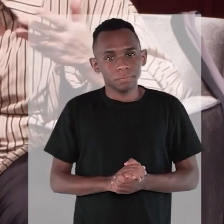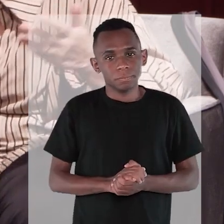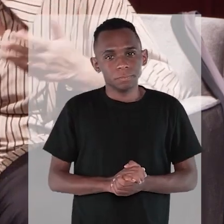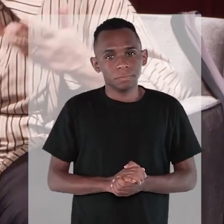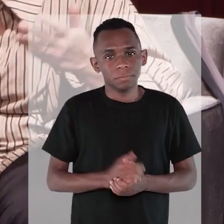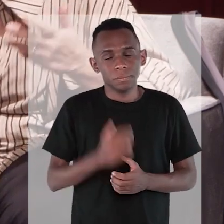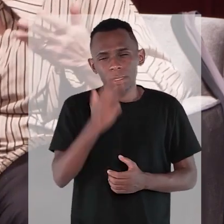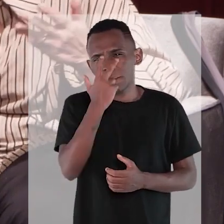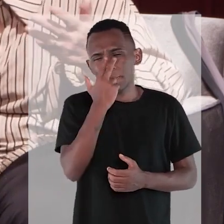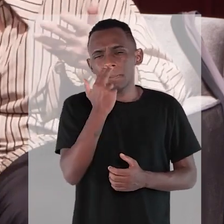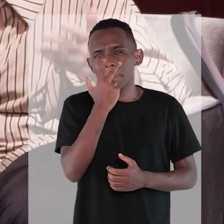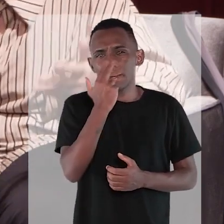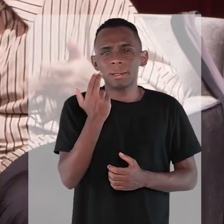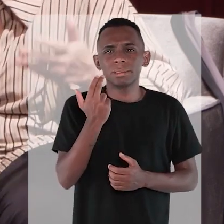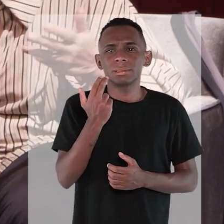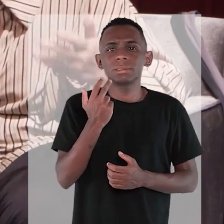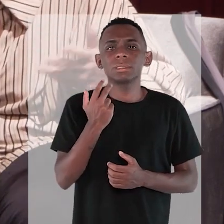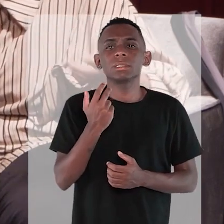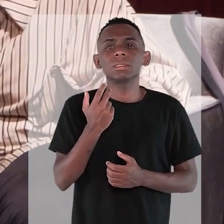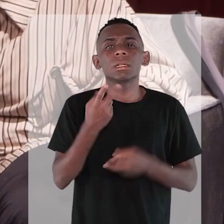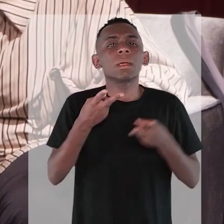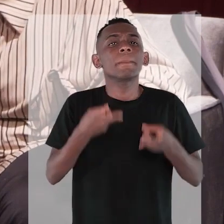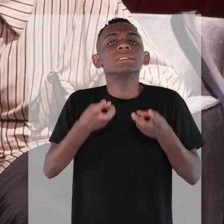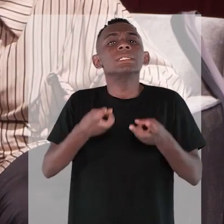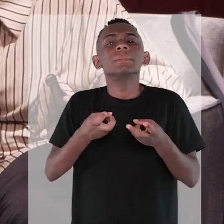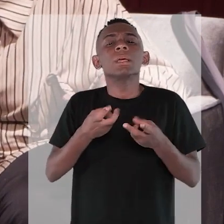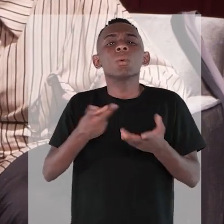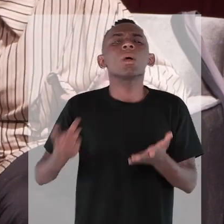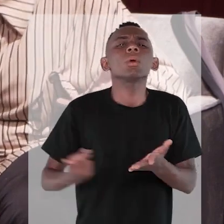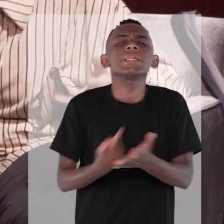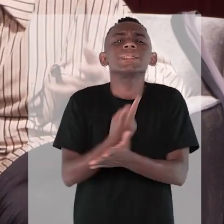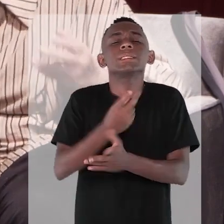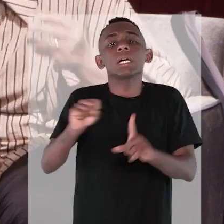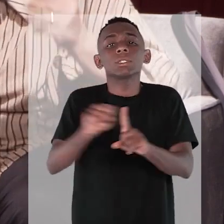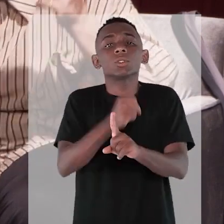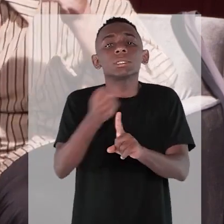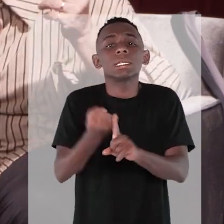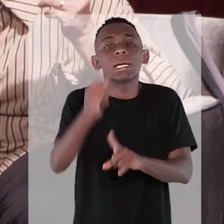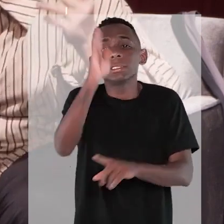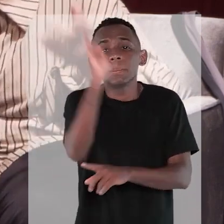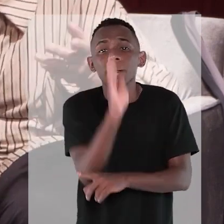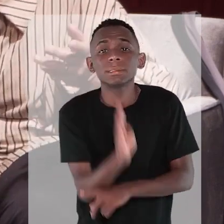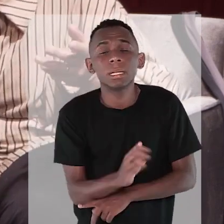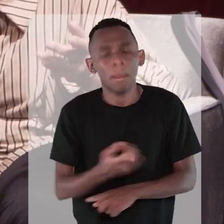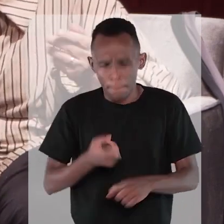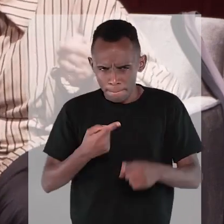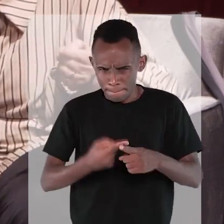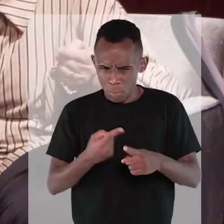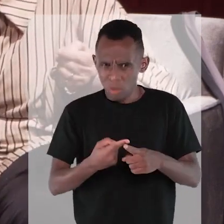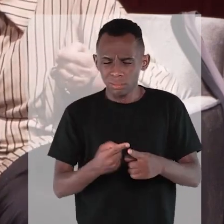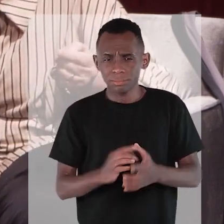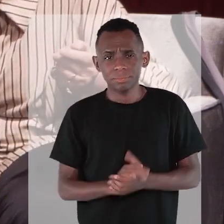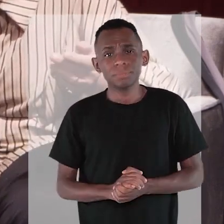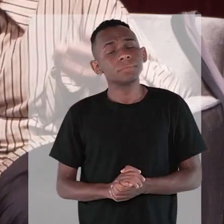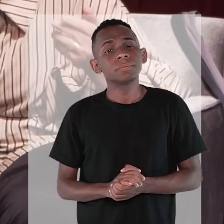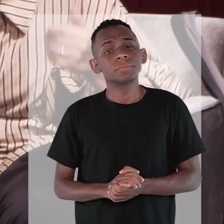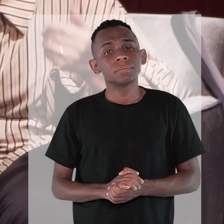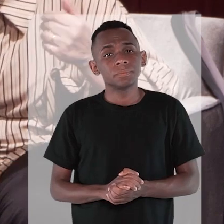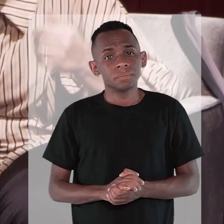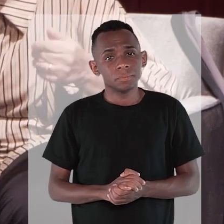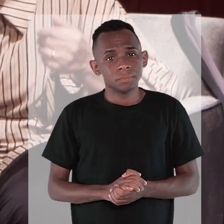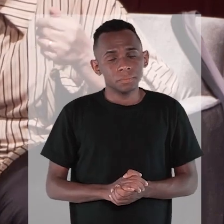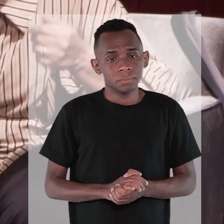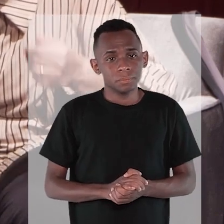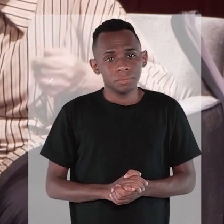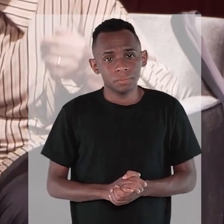desacerto que eu via, o que é que está acontecendo com a sociedade brasileira, né? Por quê? Evidentemente,